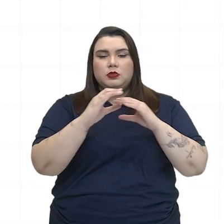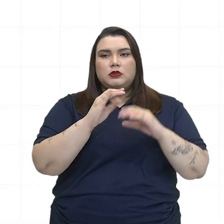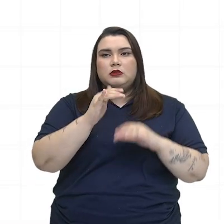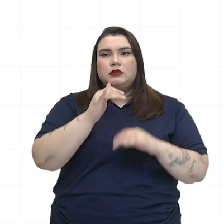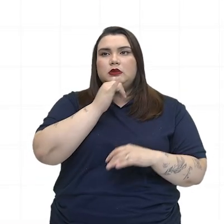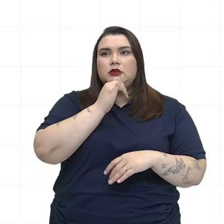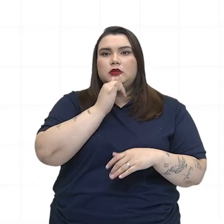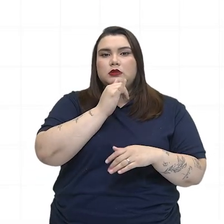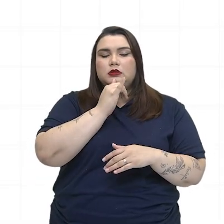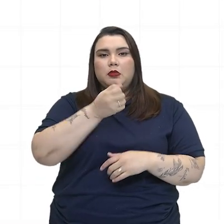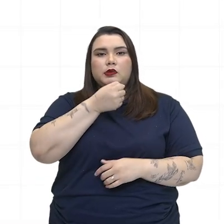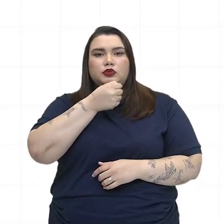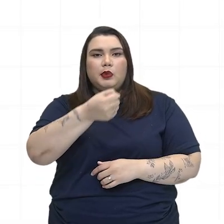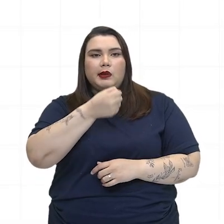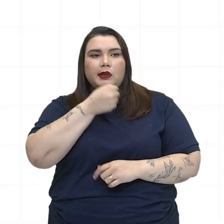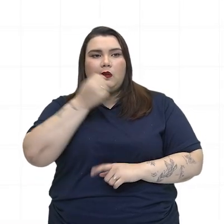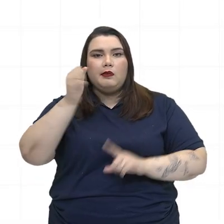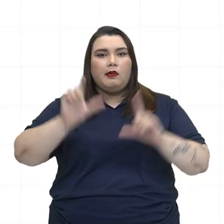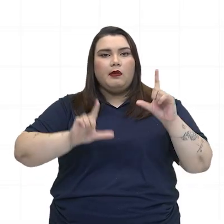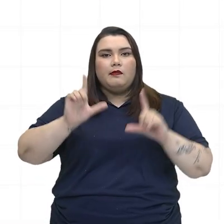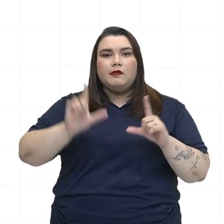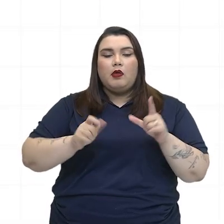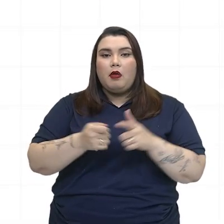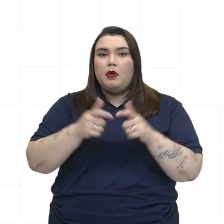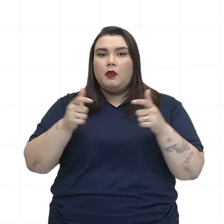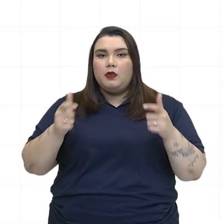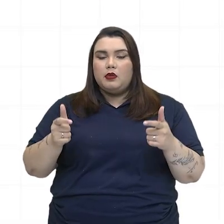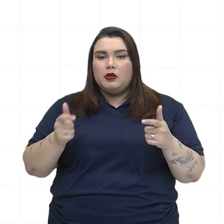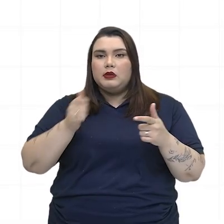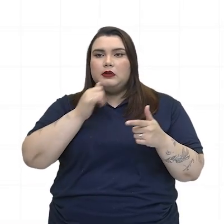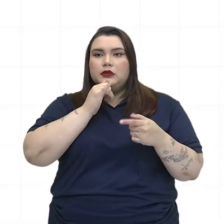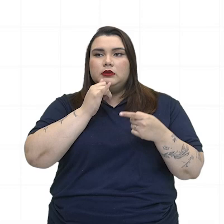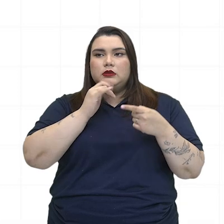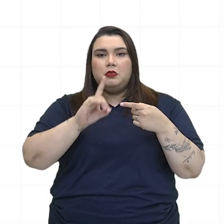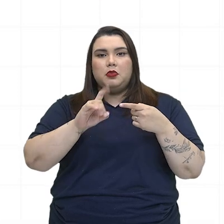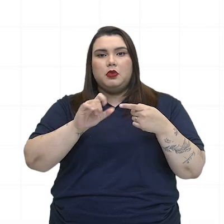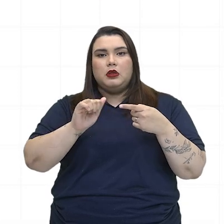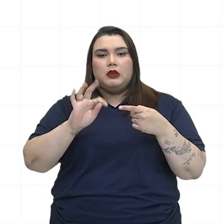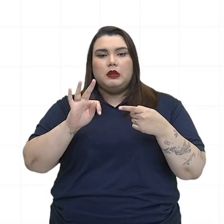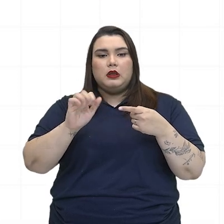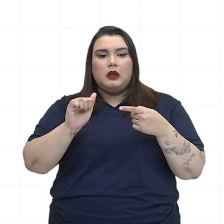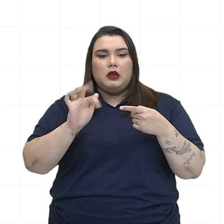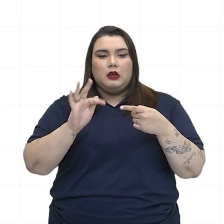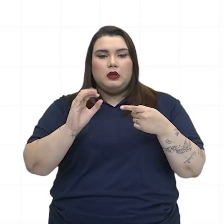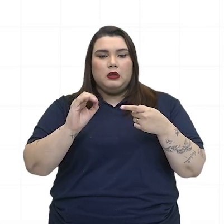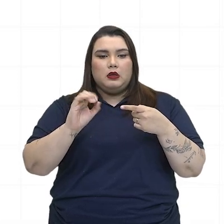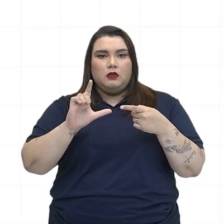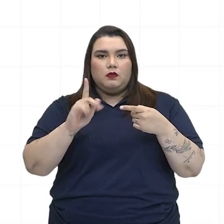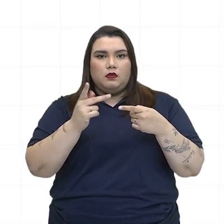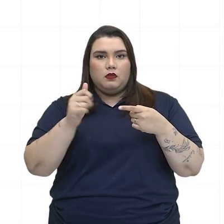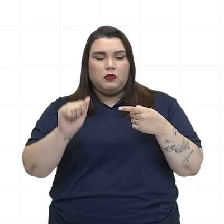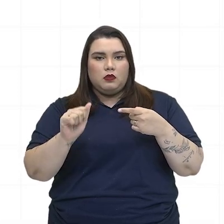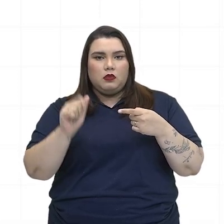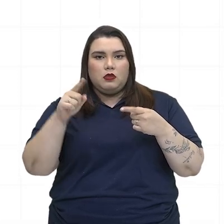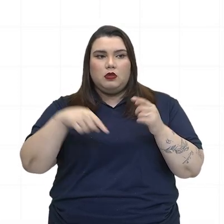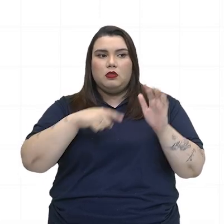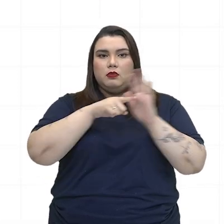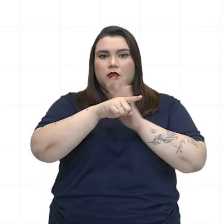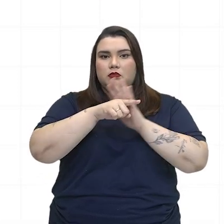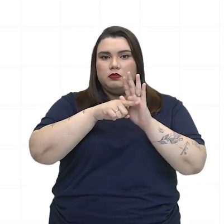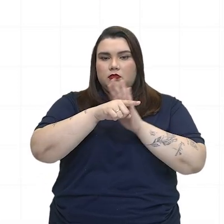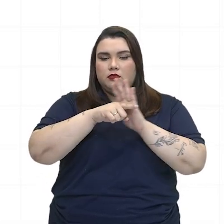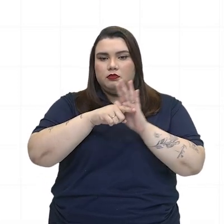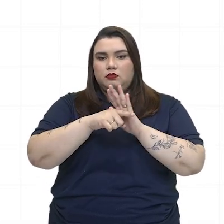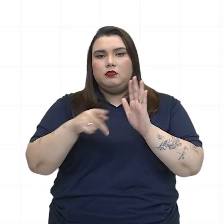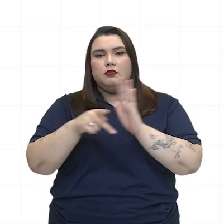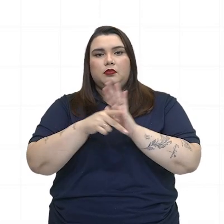como jornais, na maioria, né, como o Datafolha, por exemplo. É uma pesquisa feita